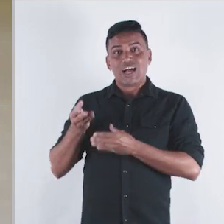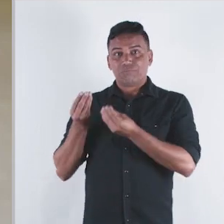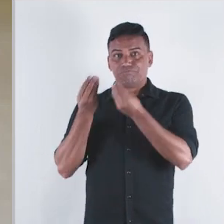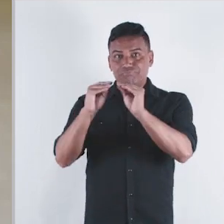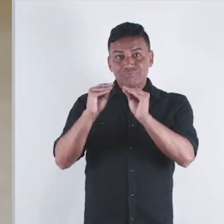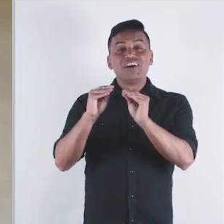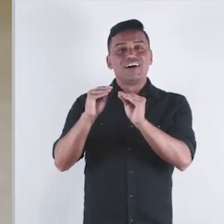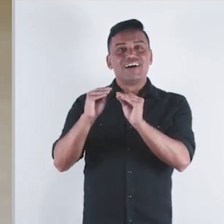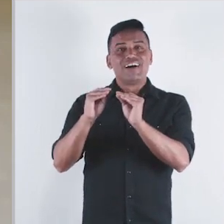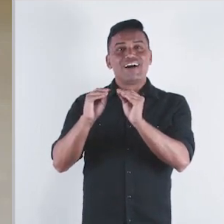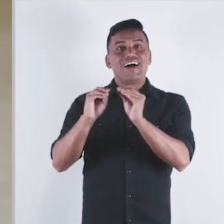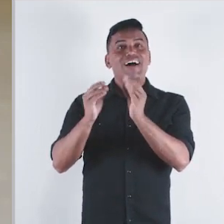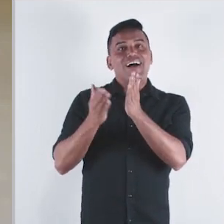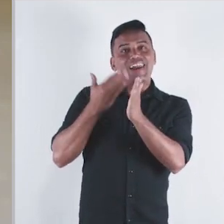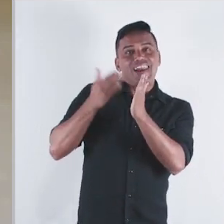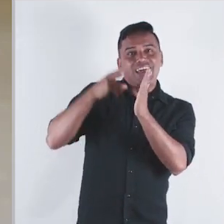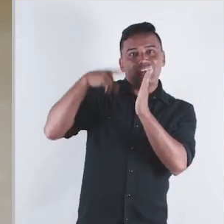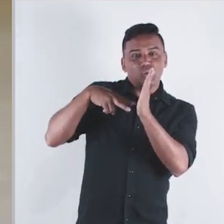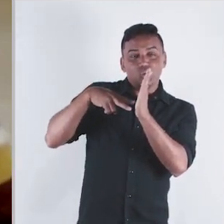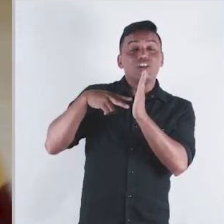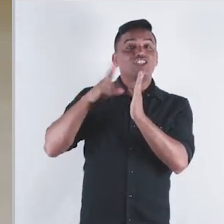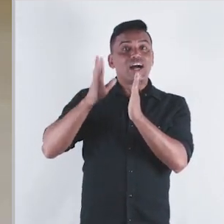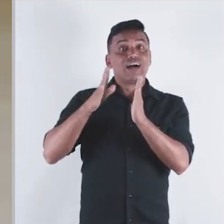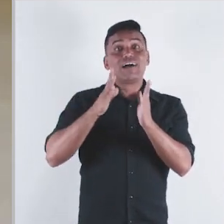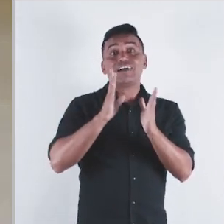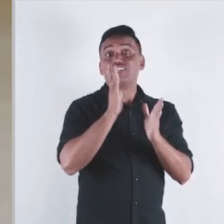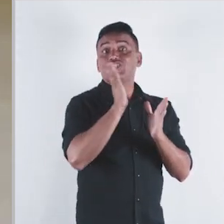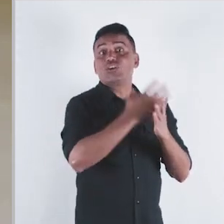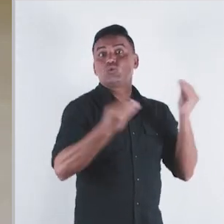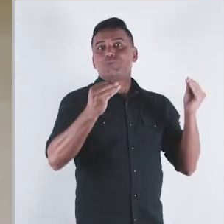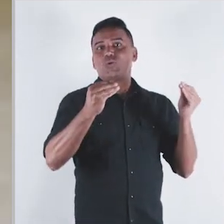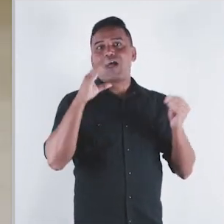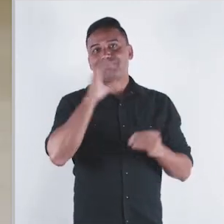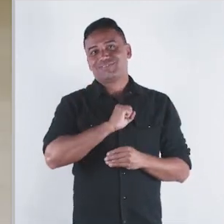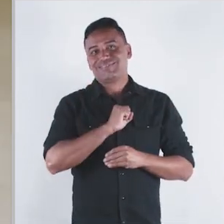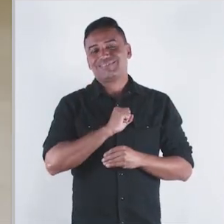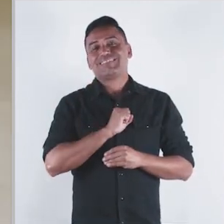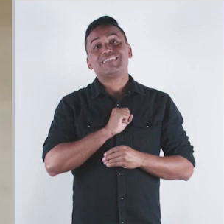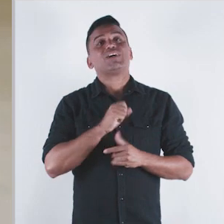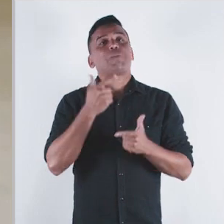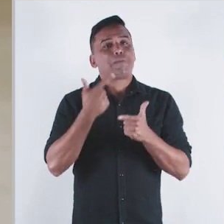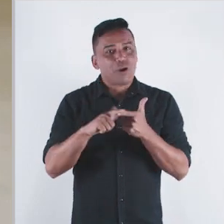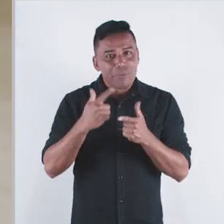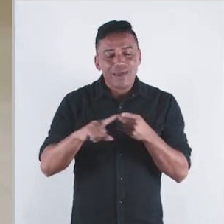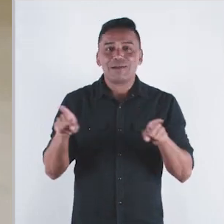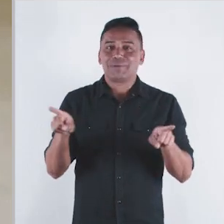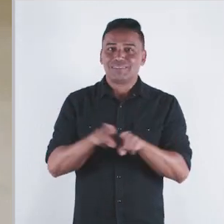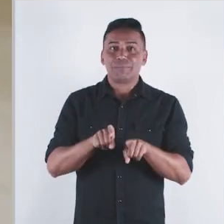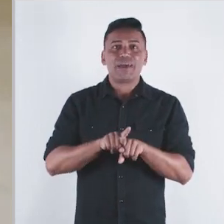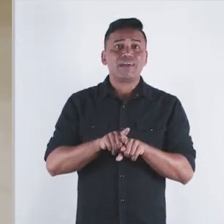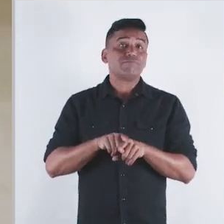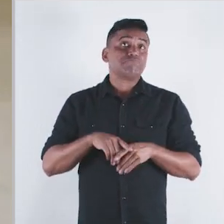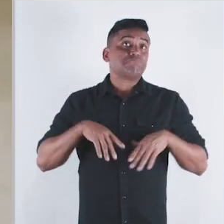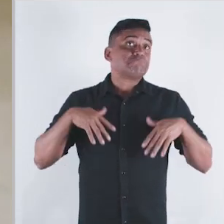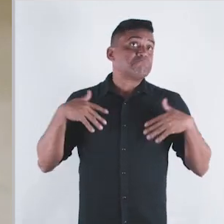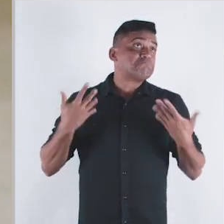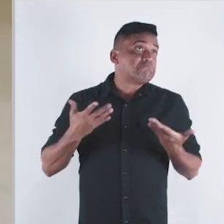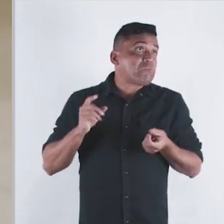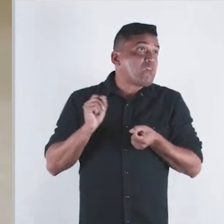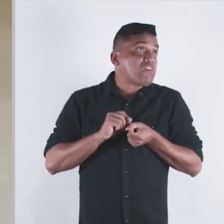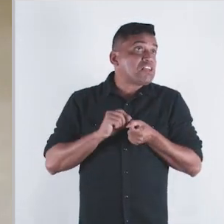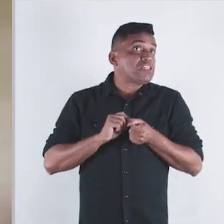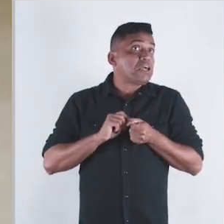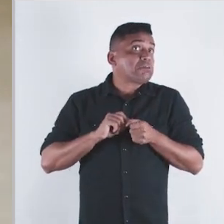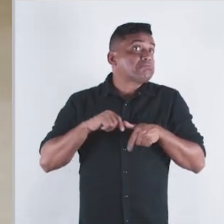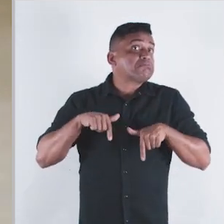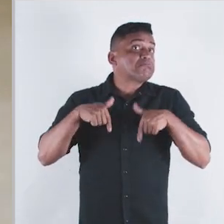não estar disponível. E o que é sempre um problema também, porque e aí a gente faz o quê?